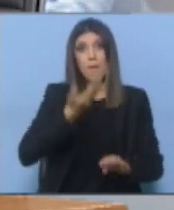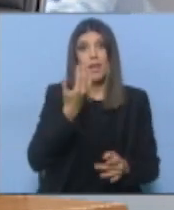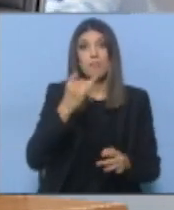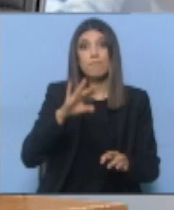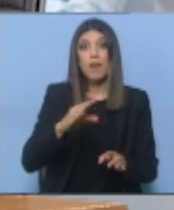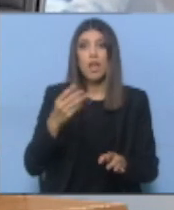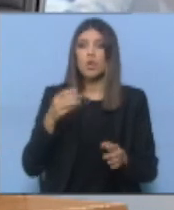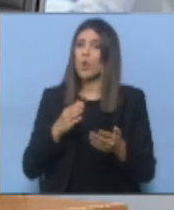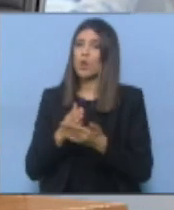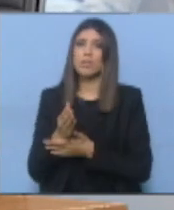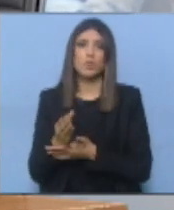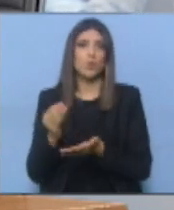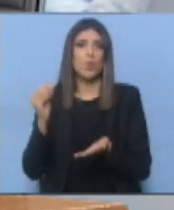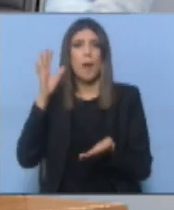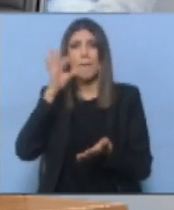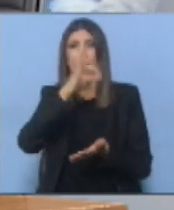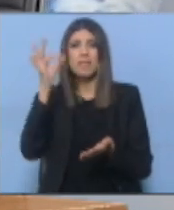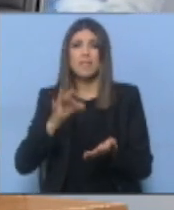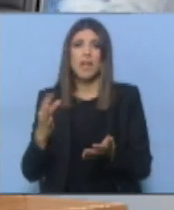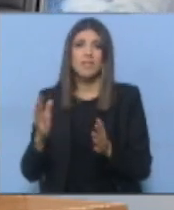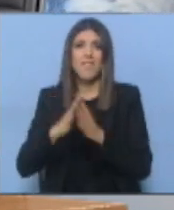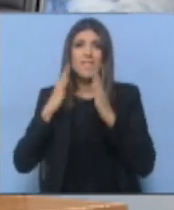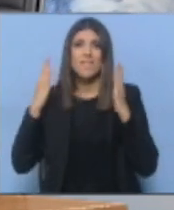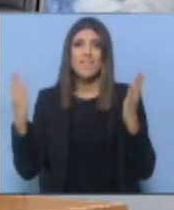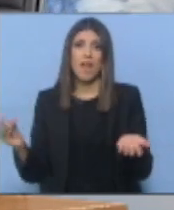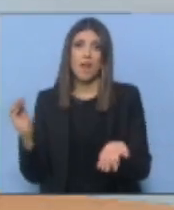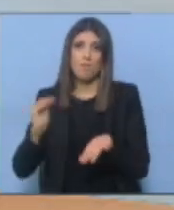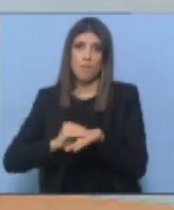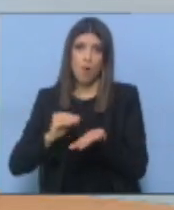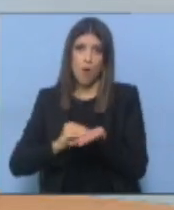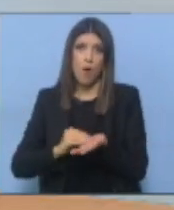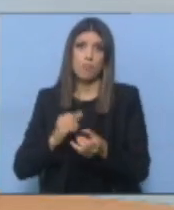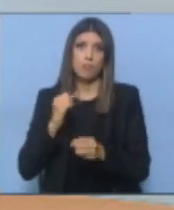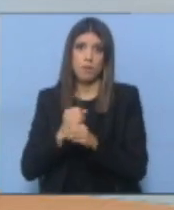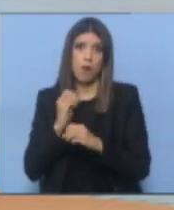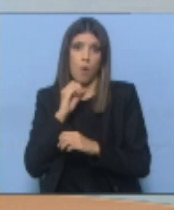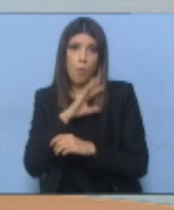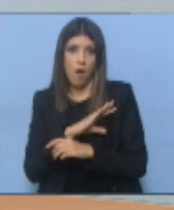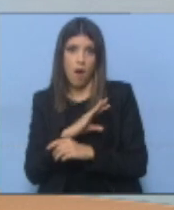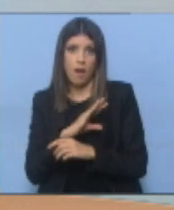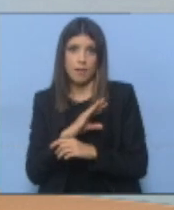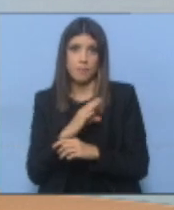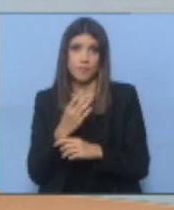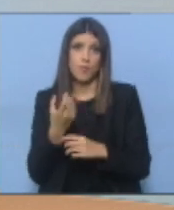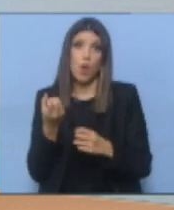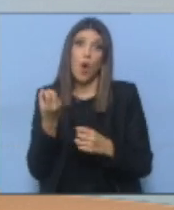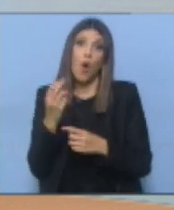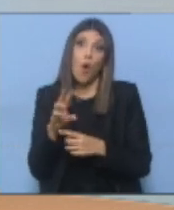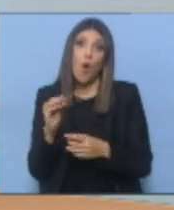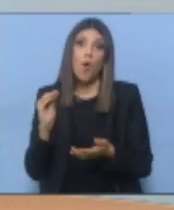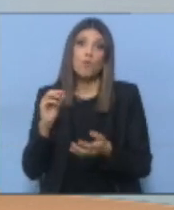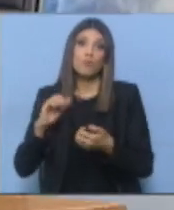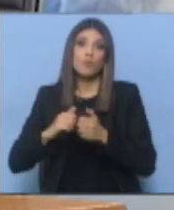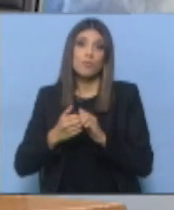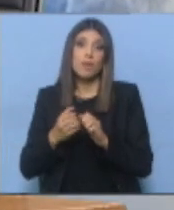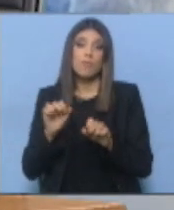mesmo empregados. Isto é um aspecto que tem que ser É a questão dos baixos salários. Os baixos salários é um dos aspectos importantes. A precariedade laboral também, a